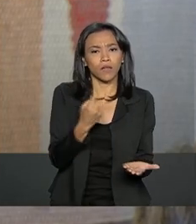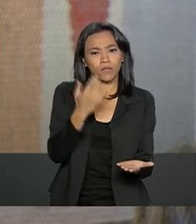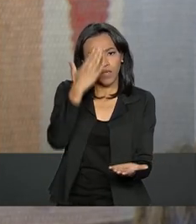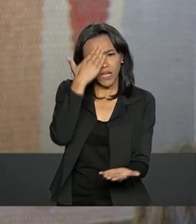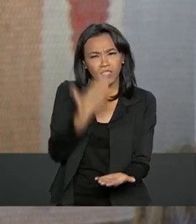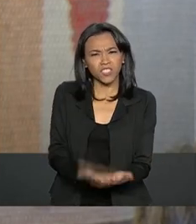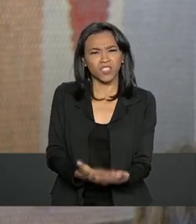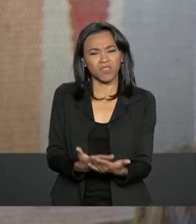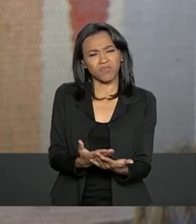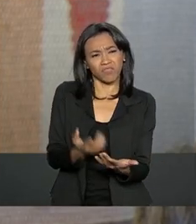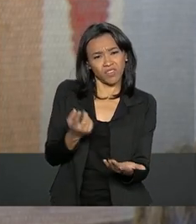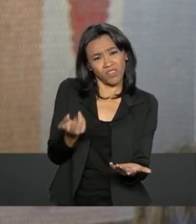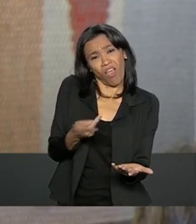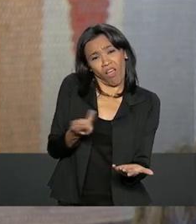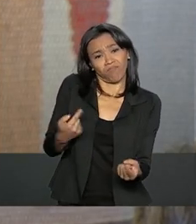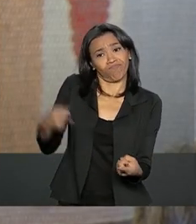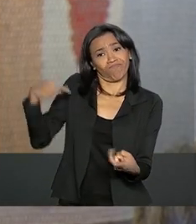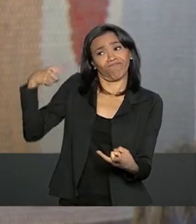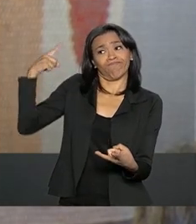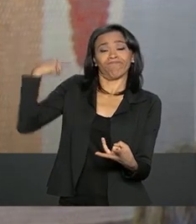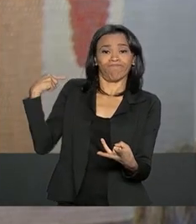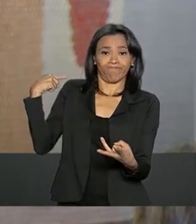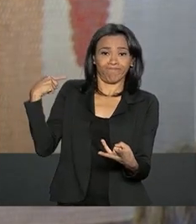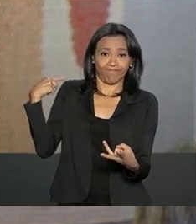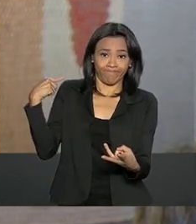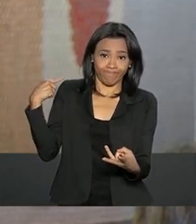algumas décadas que nos